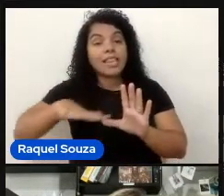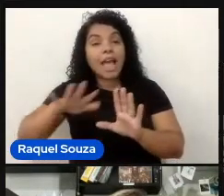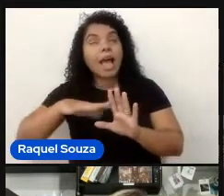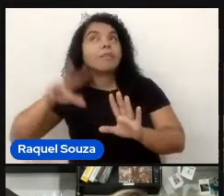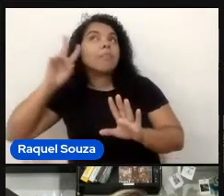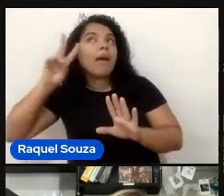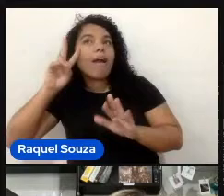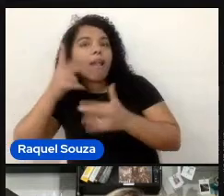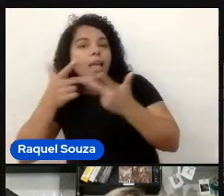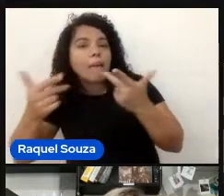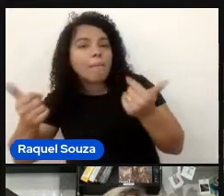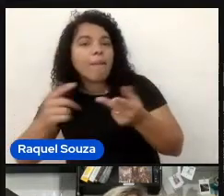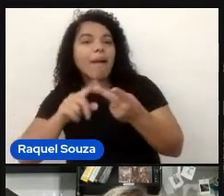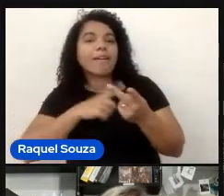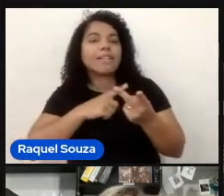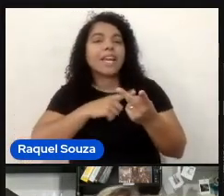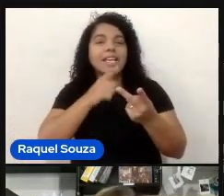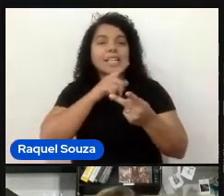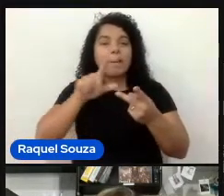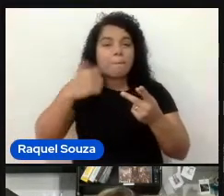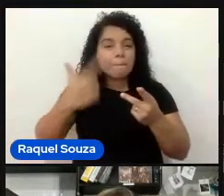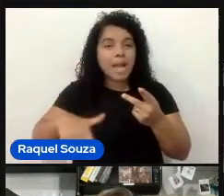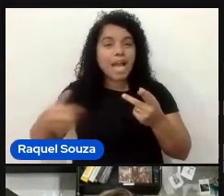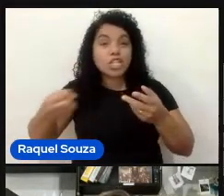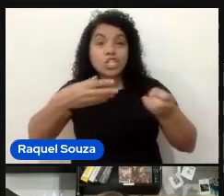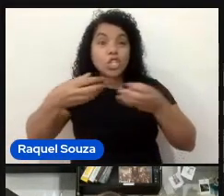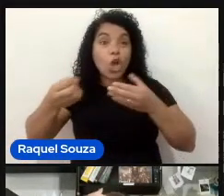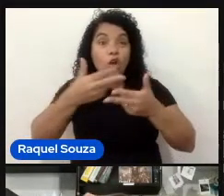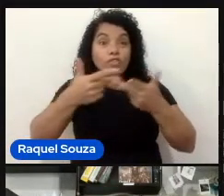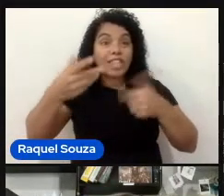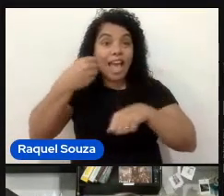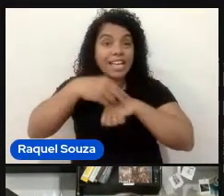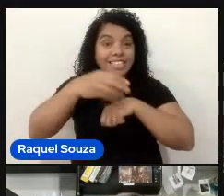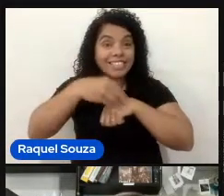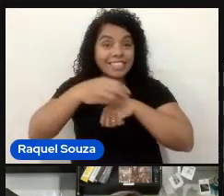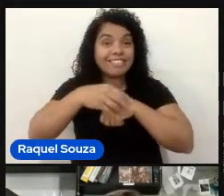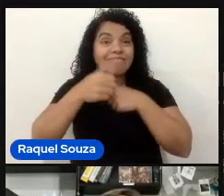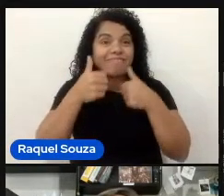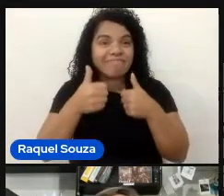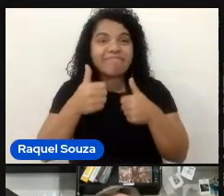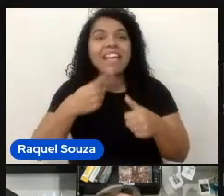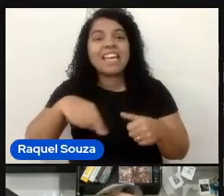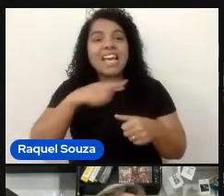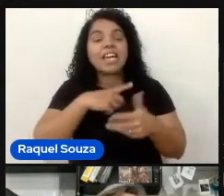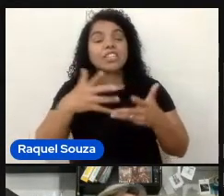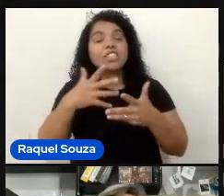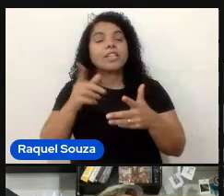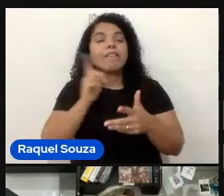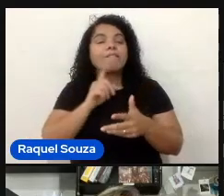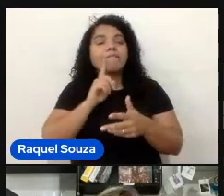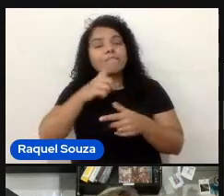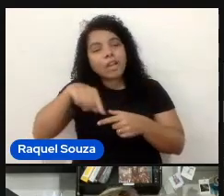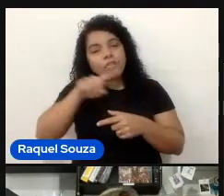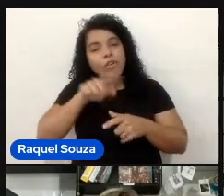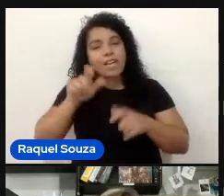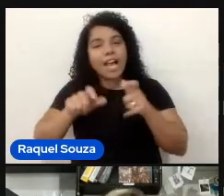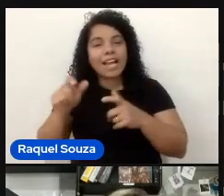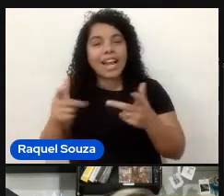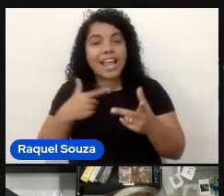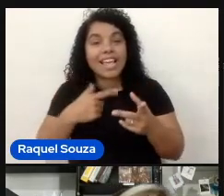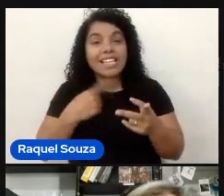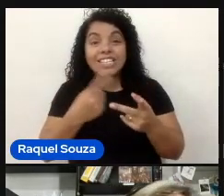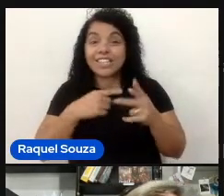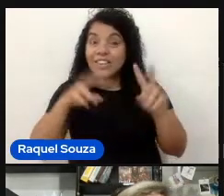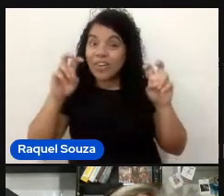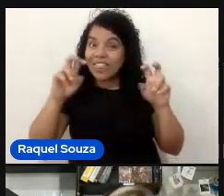também trazer mais novidade para a nossa área, né? E assim, a gente quis provocar um pouquinho a galera com o nosso